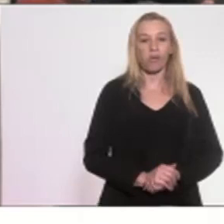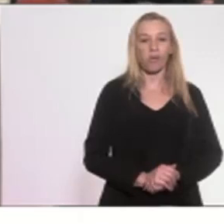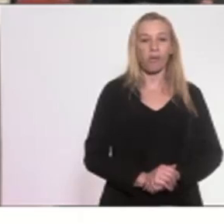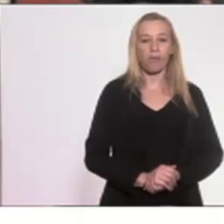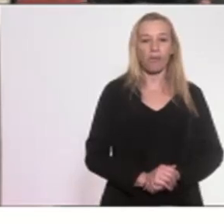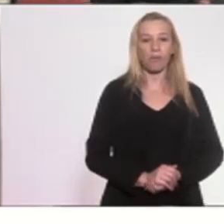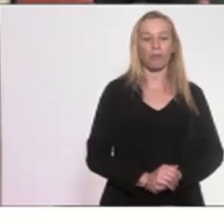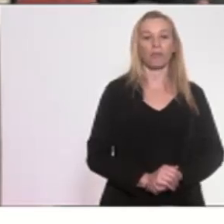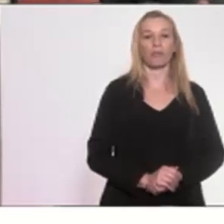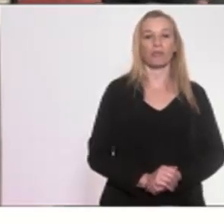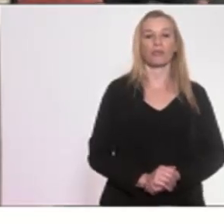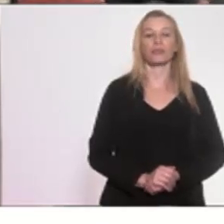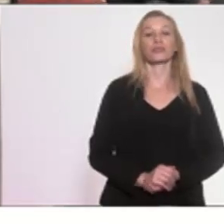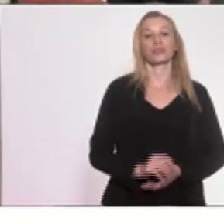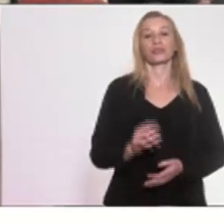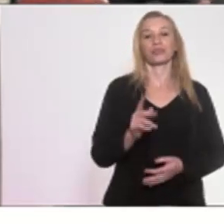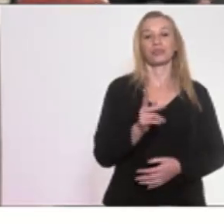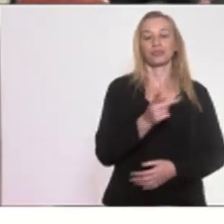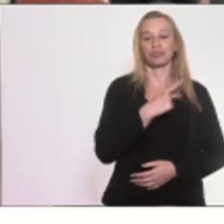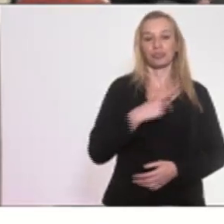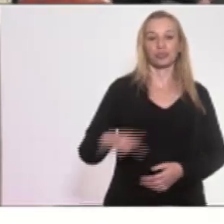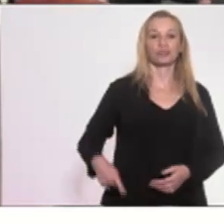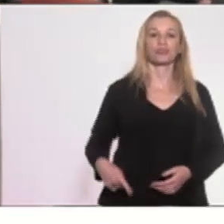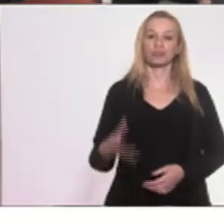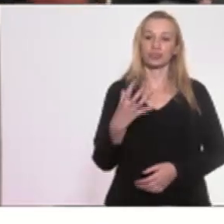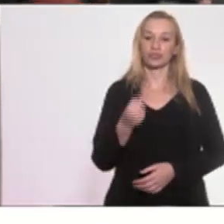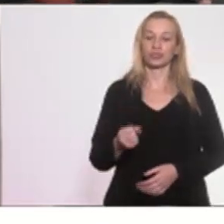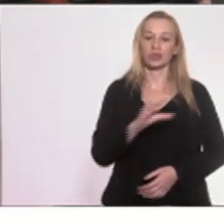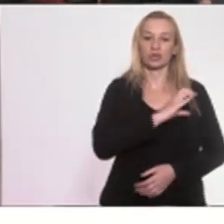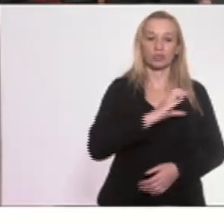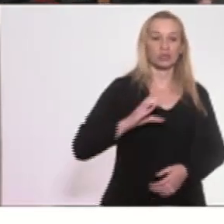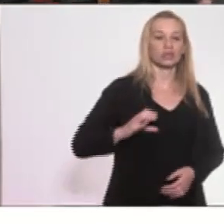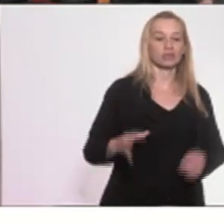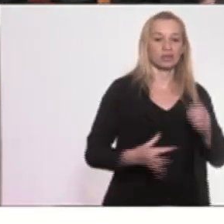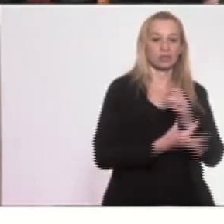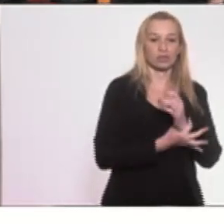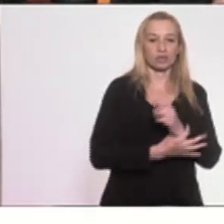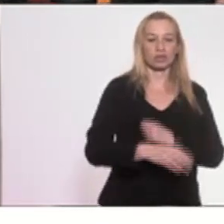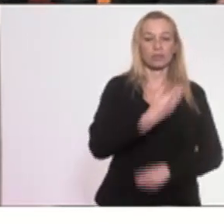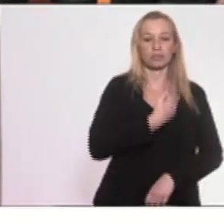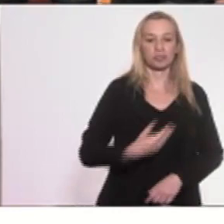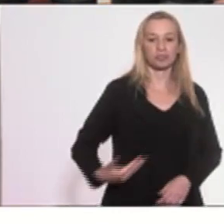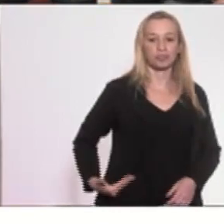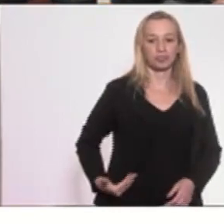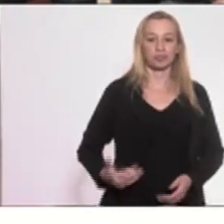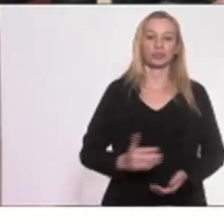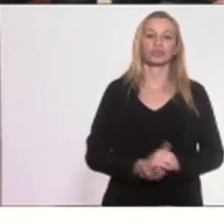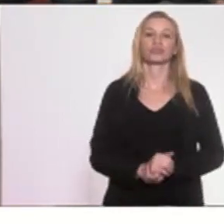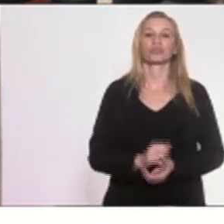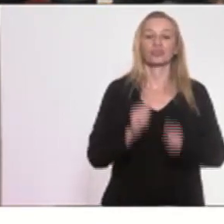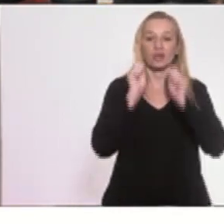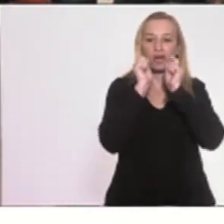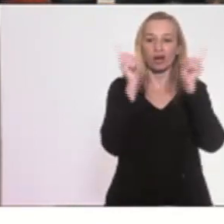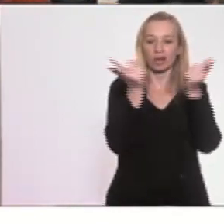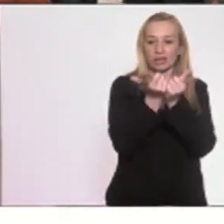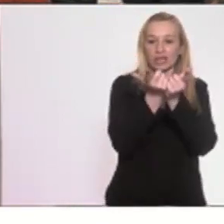Presidente, favorável parecer da Comissão de Segurança Pública da LERJ.